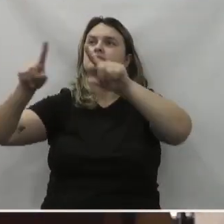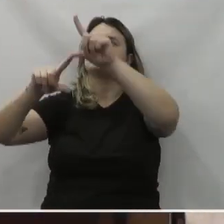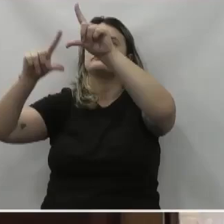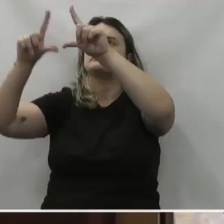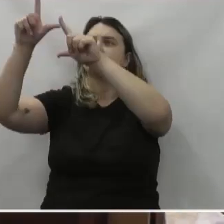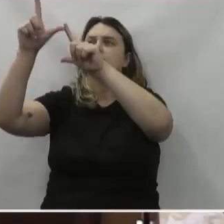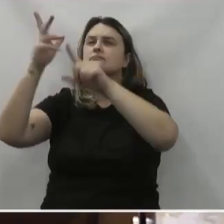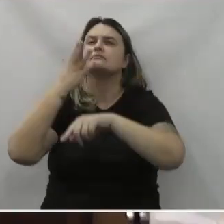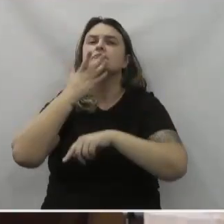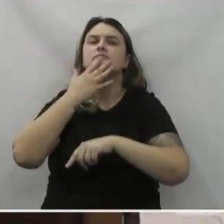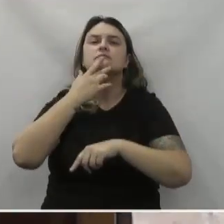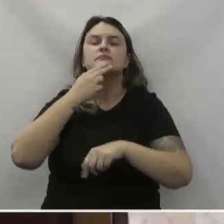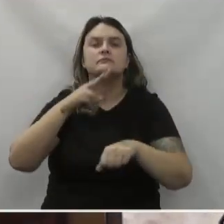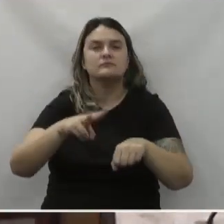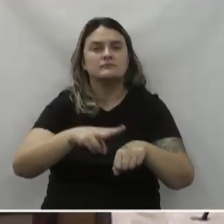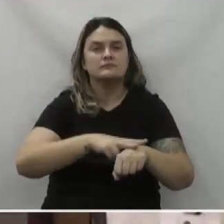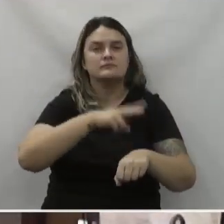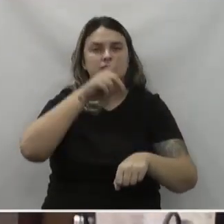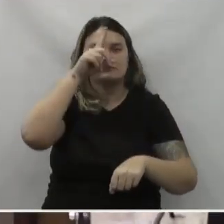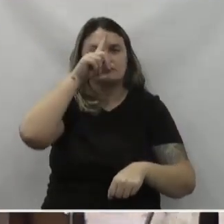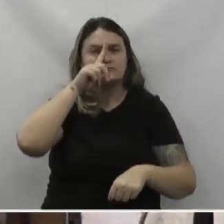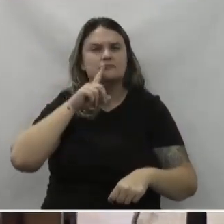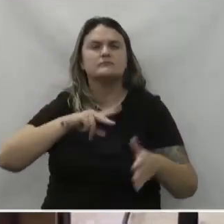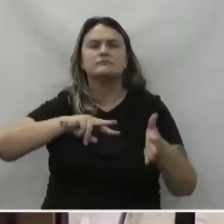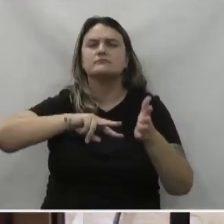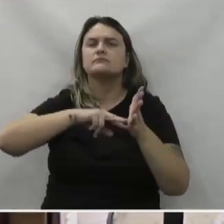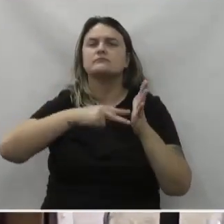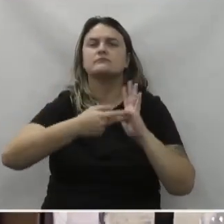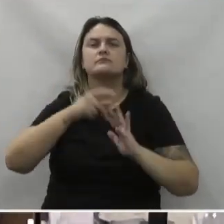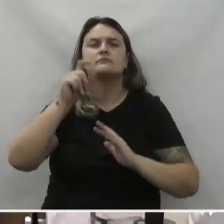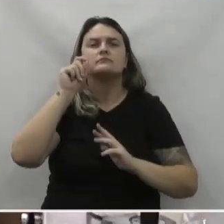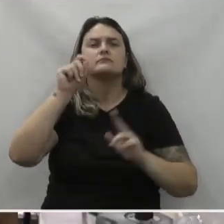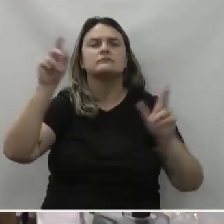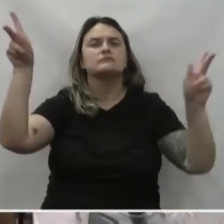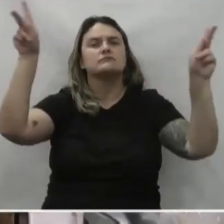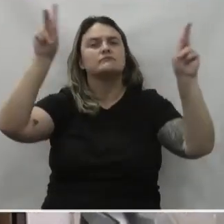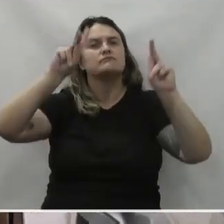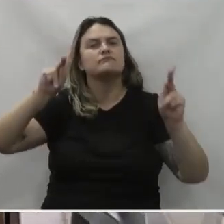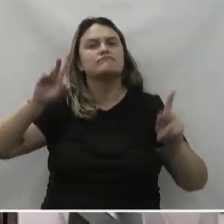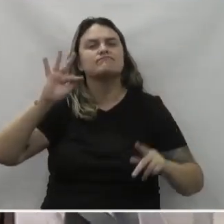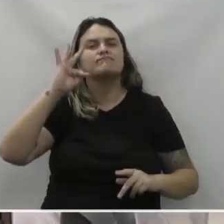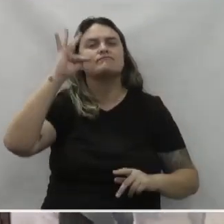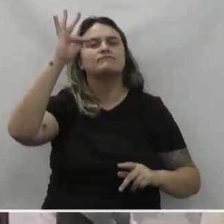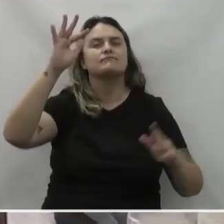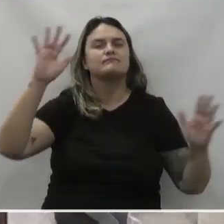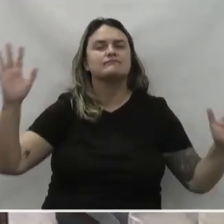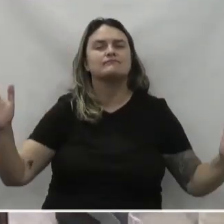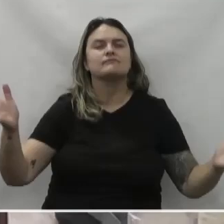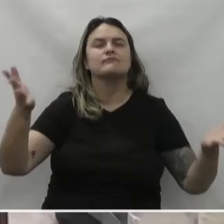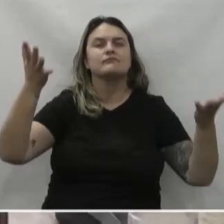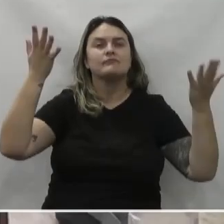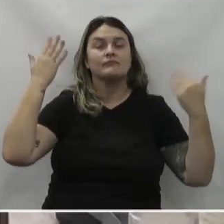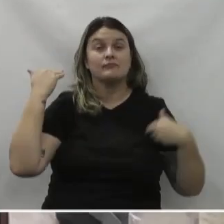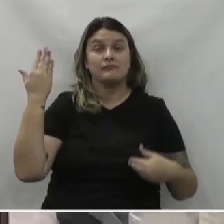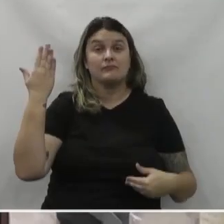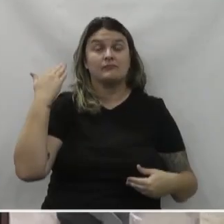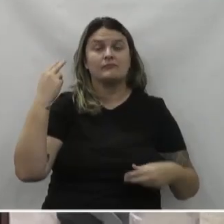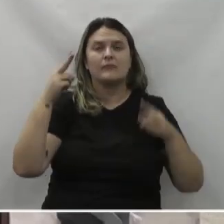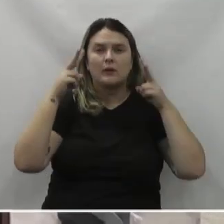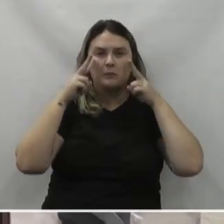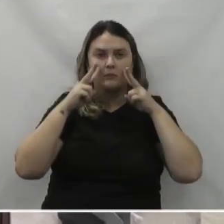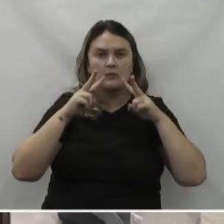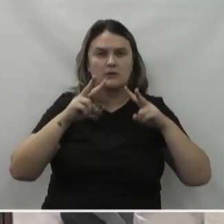estrelado, bendigo verde ouro desta flâmula, mas no futuro e glória no